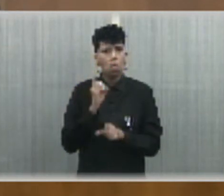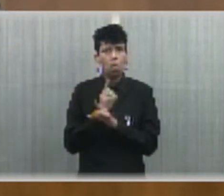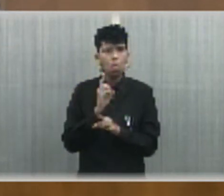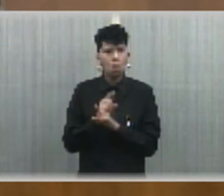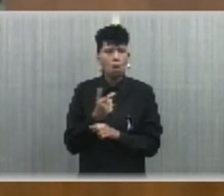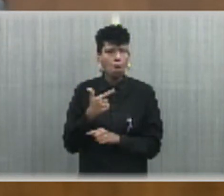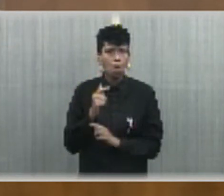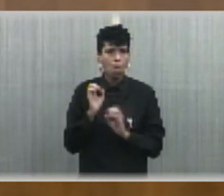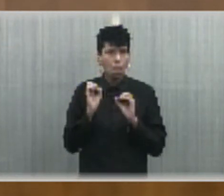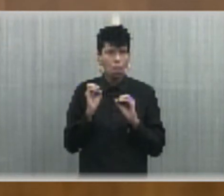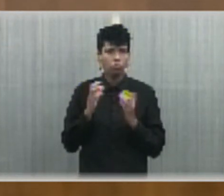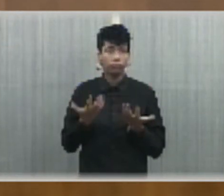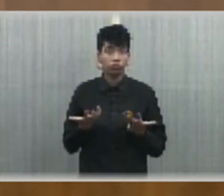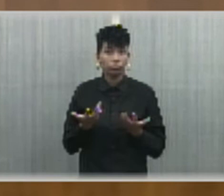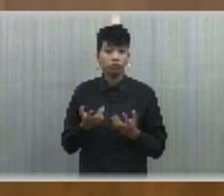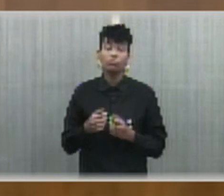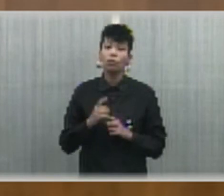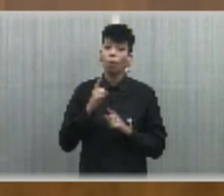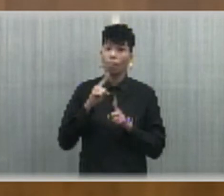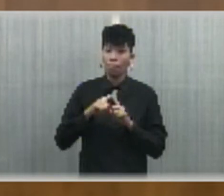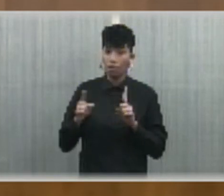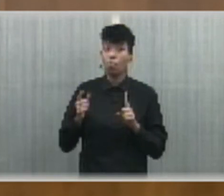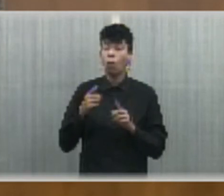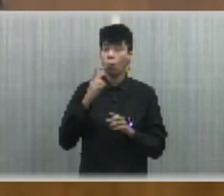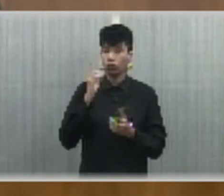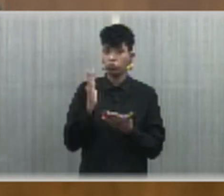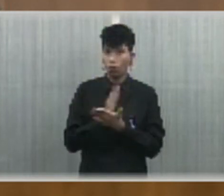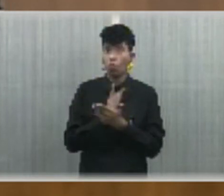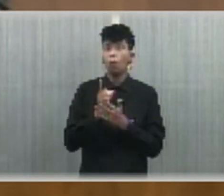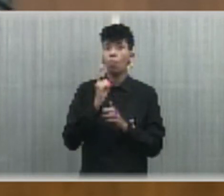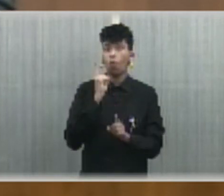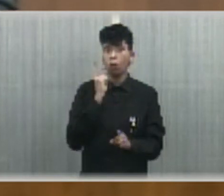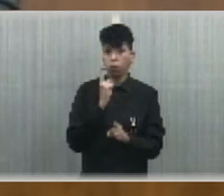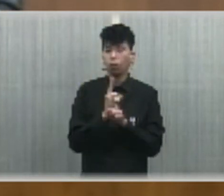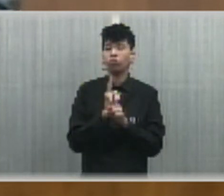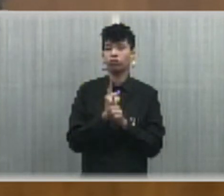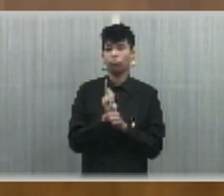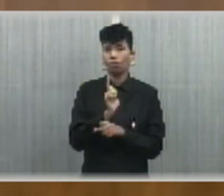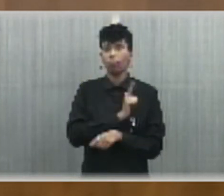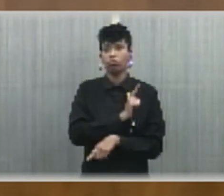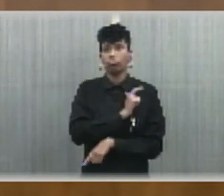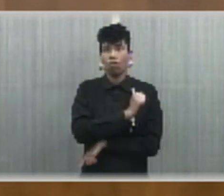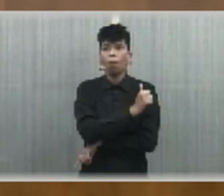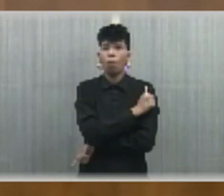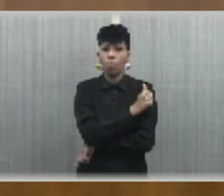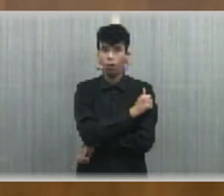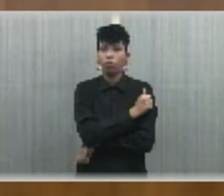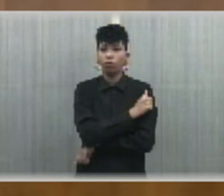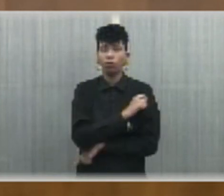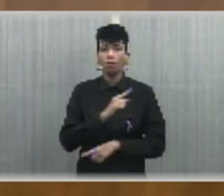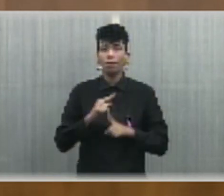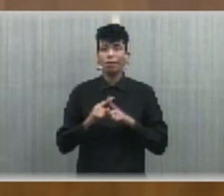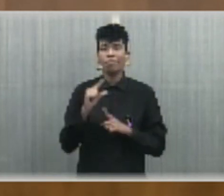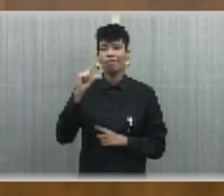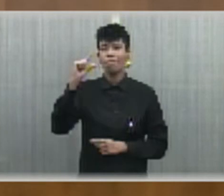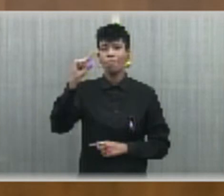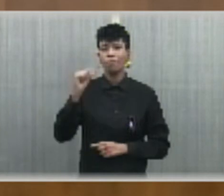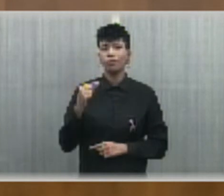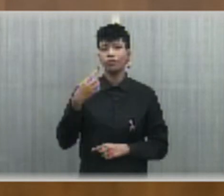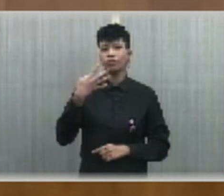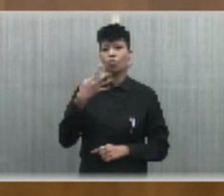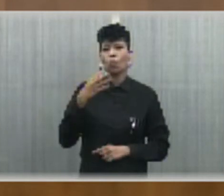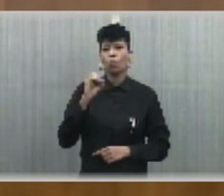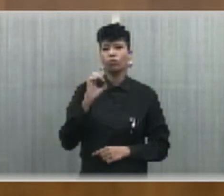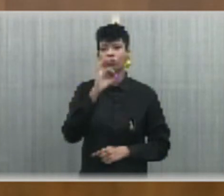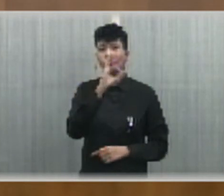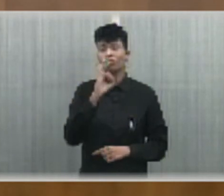funcionando. E as que achou que estava tendo aula, a frequência, menos de 40%